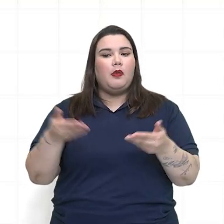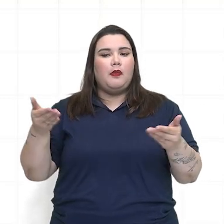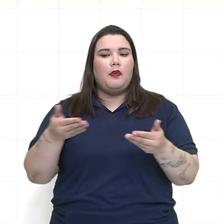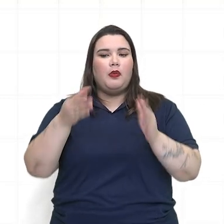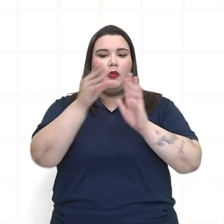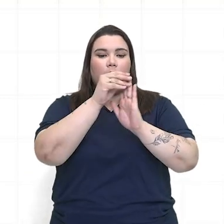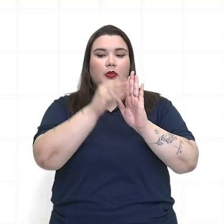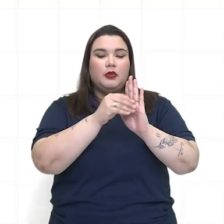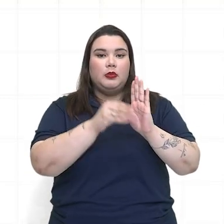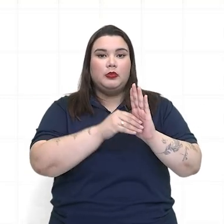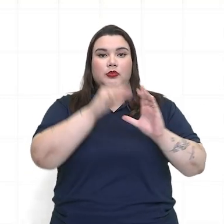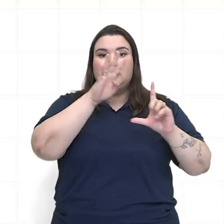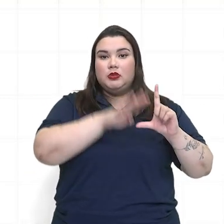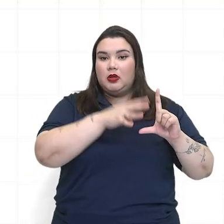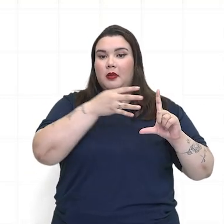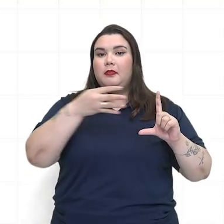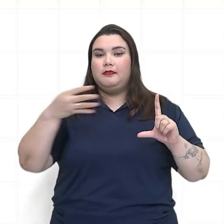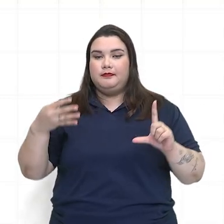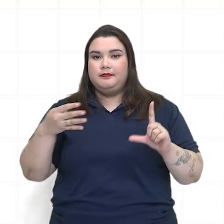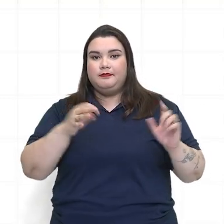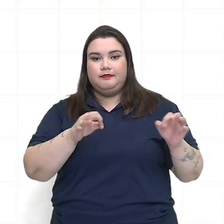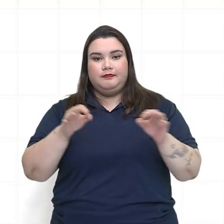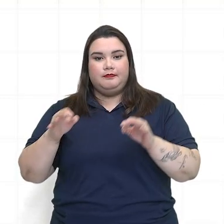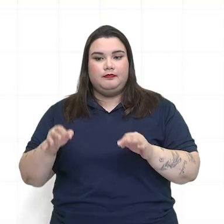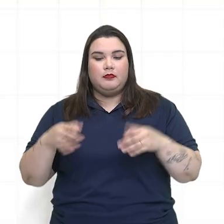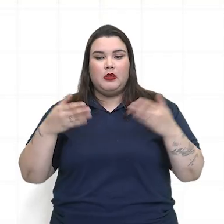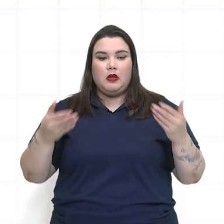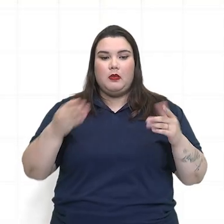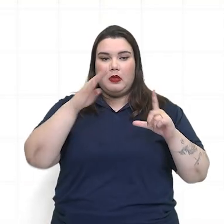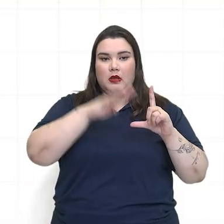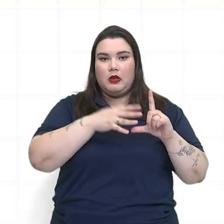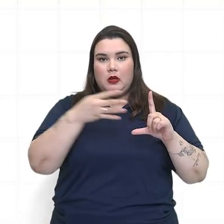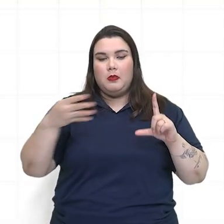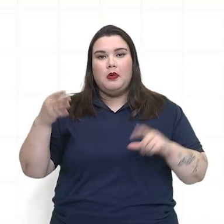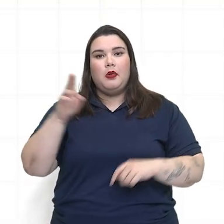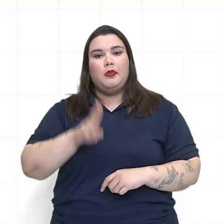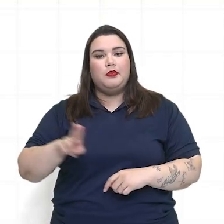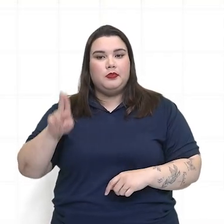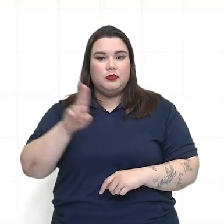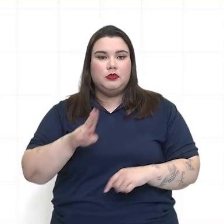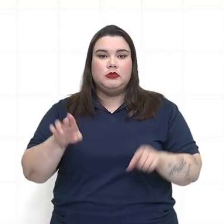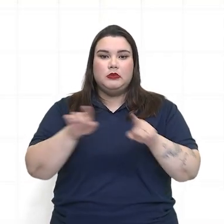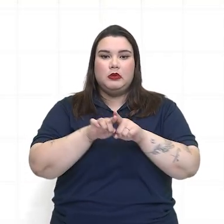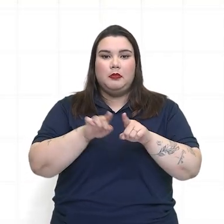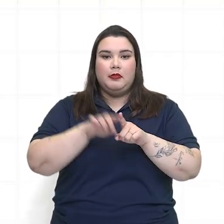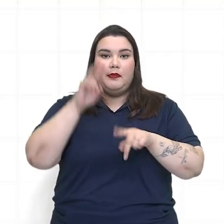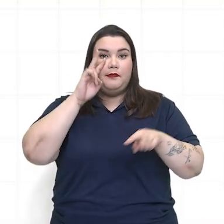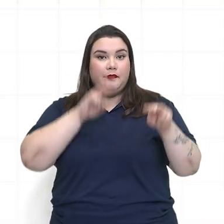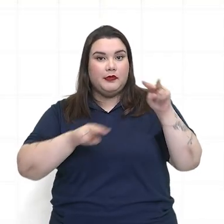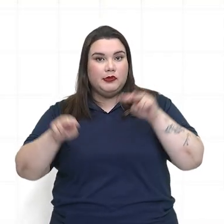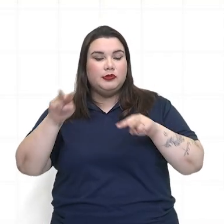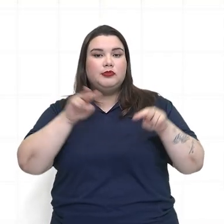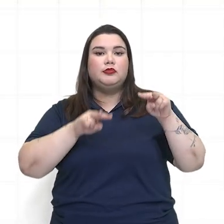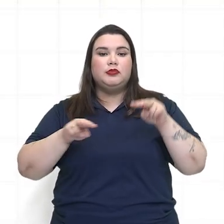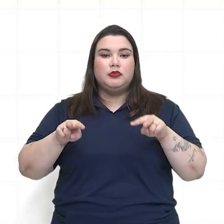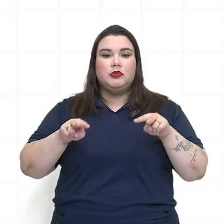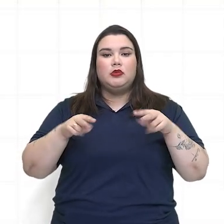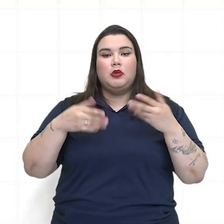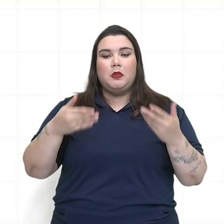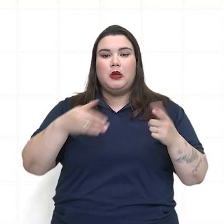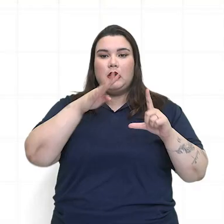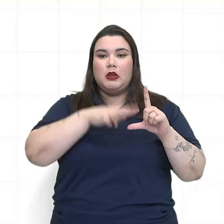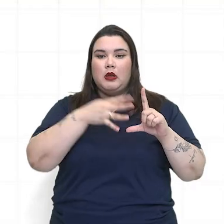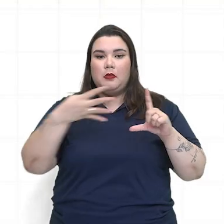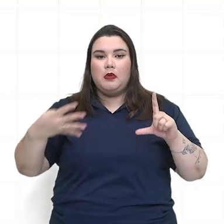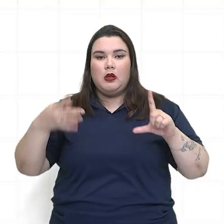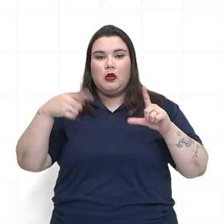Tabelas. Então, as tabelas, né, também são muito utilizadas como indicadores visuais. Definindo, a tabela é